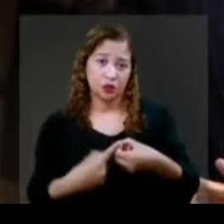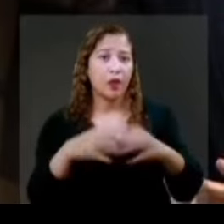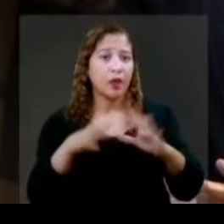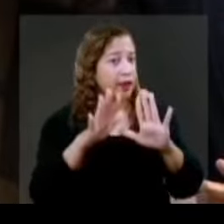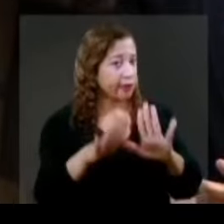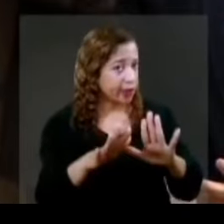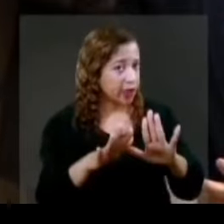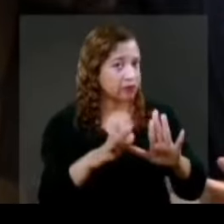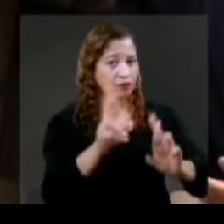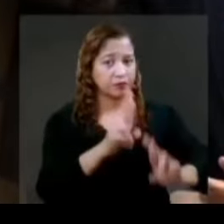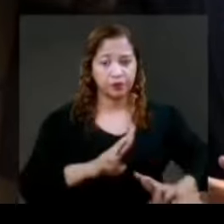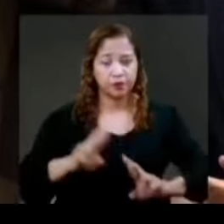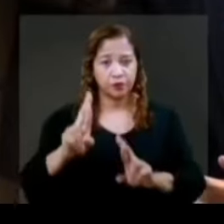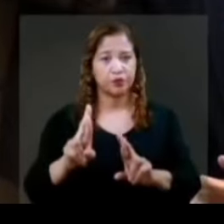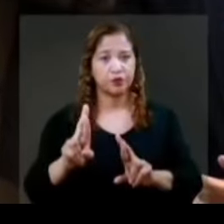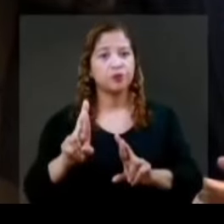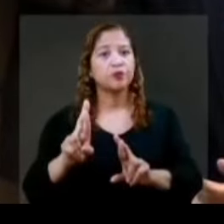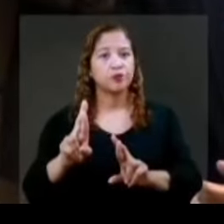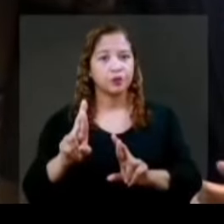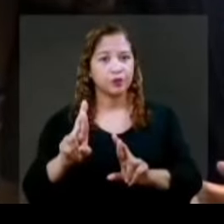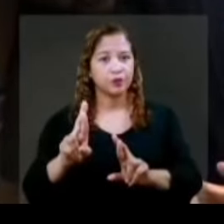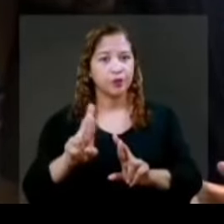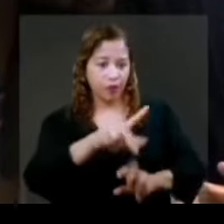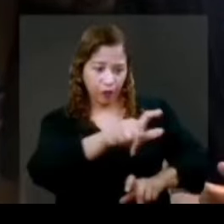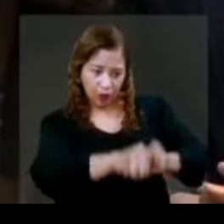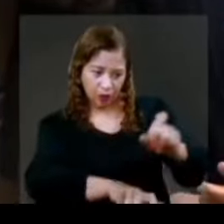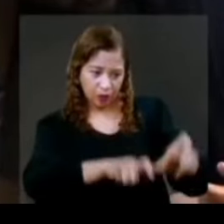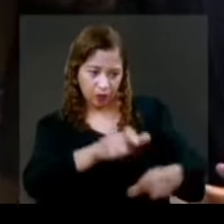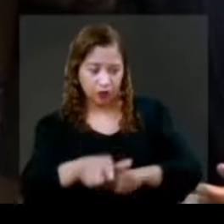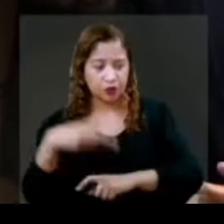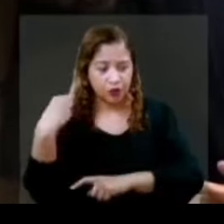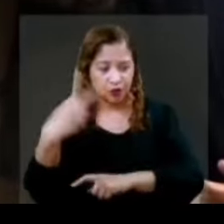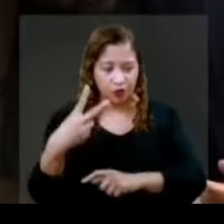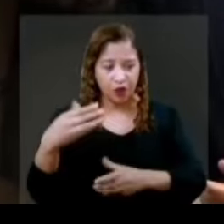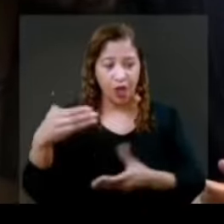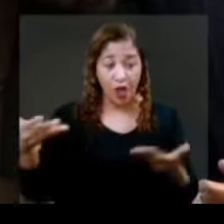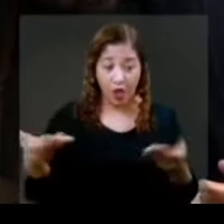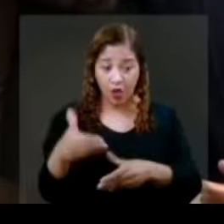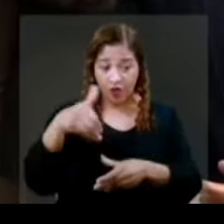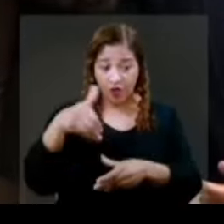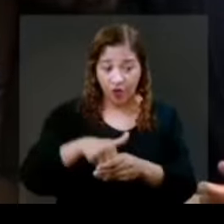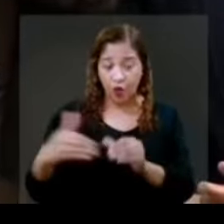votar a favor do estádio do Vasco da Gama, como eu também vou fazer essa